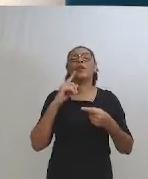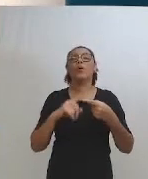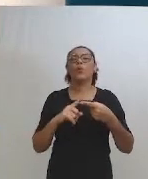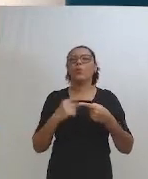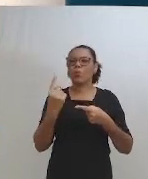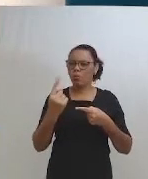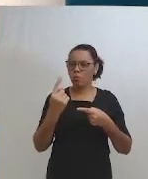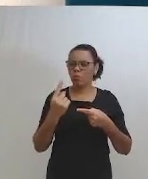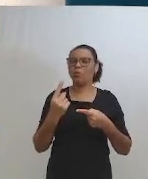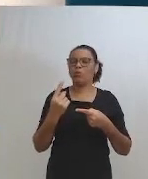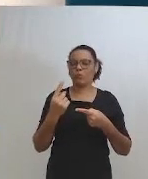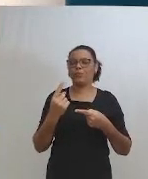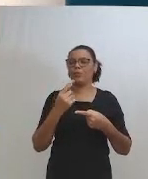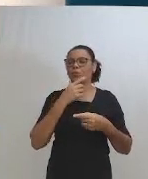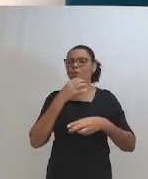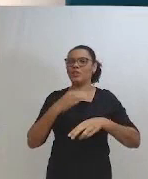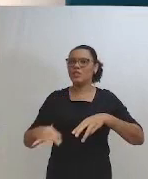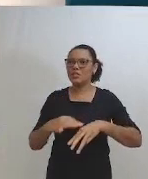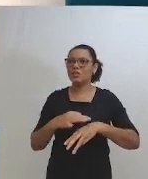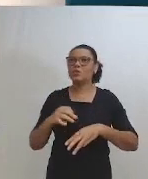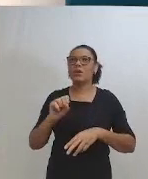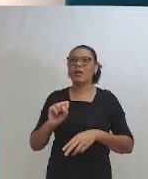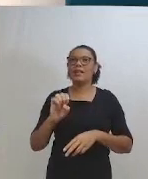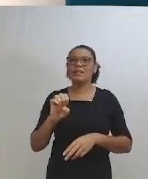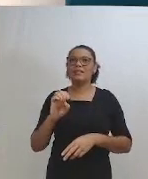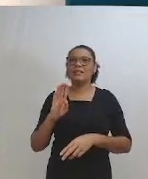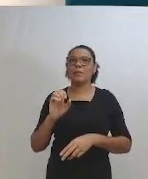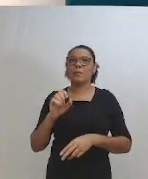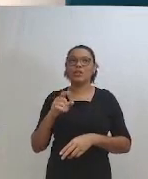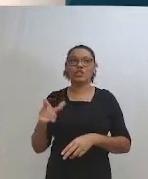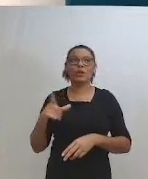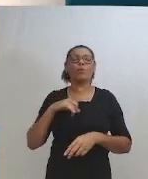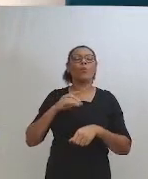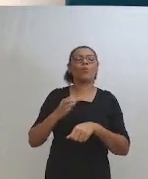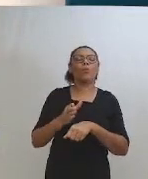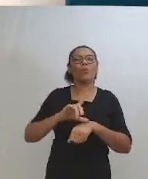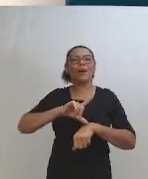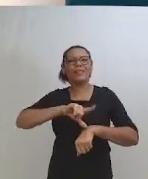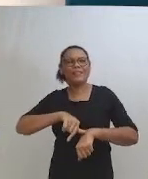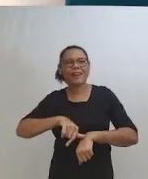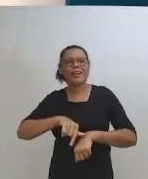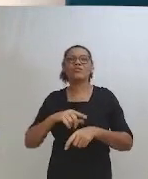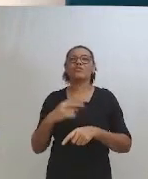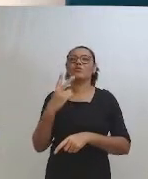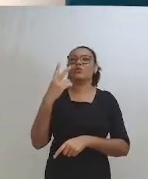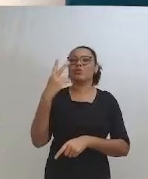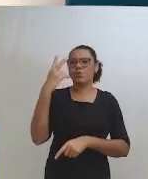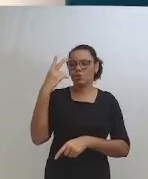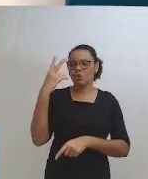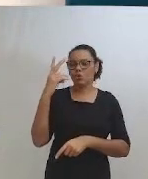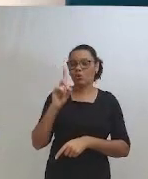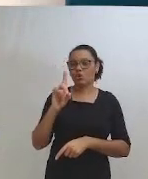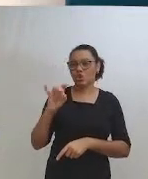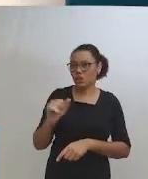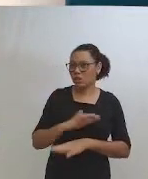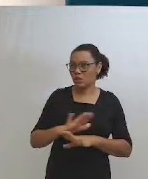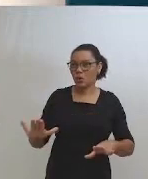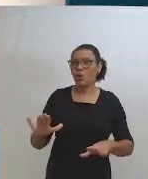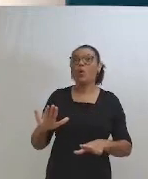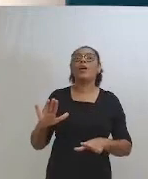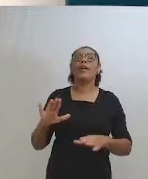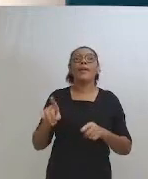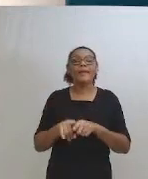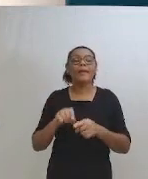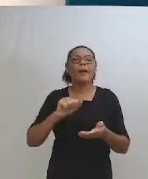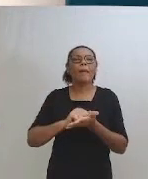o atraso teria sido apenas por 2 dias e que a multa estava exacerbada. Eu não encontrei